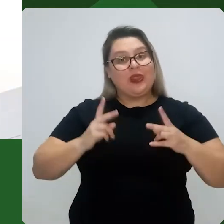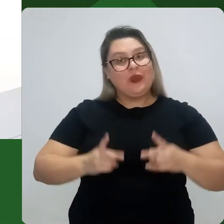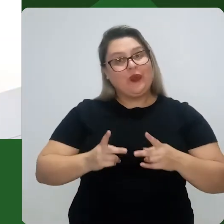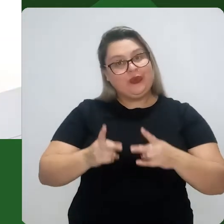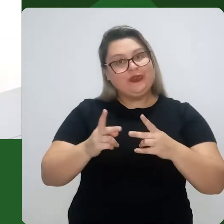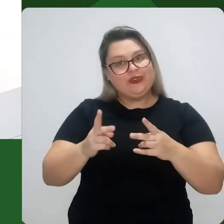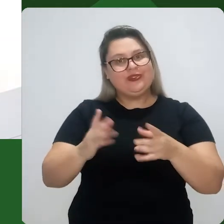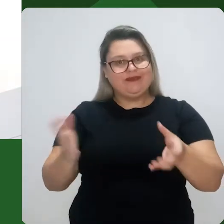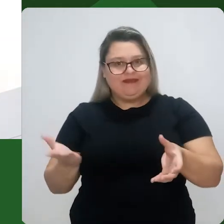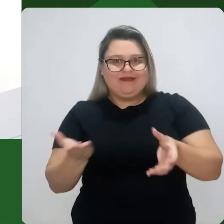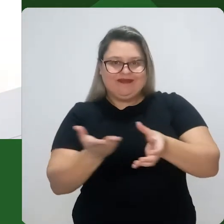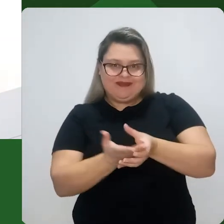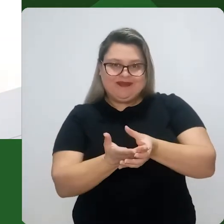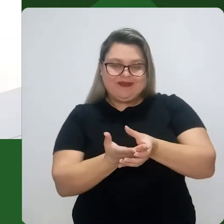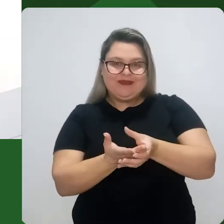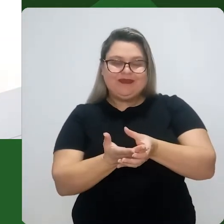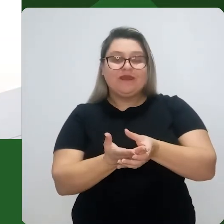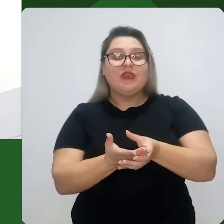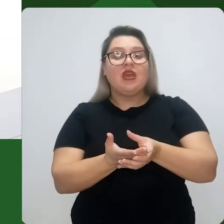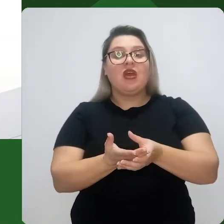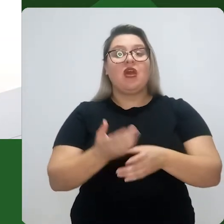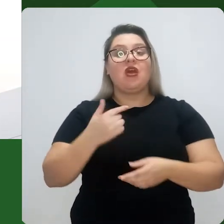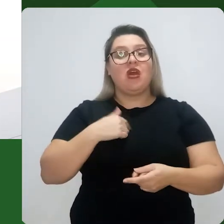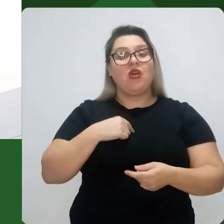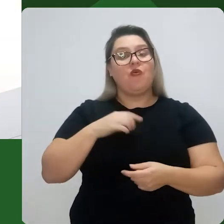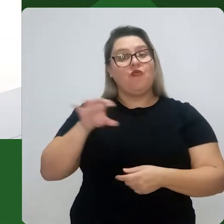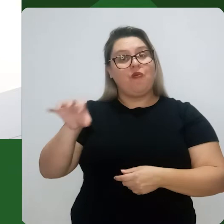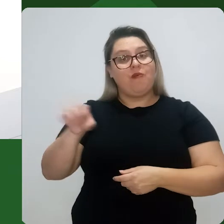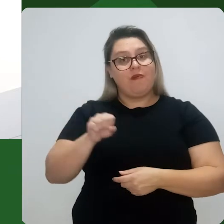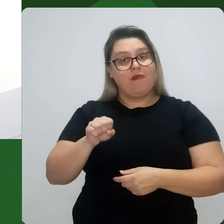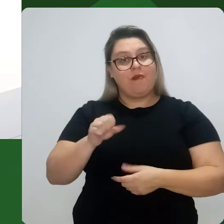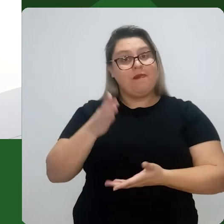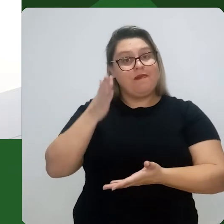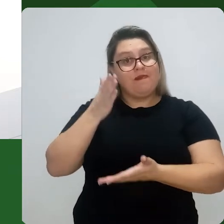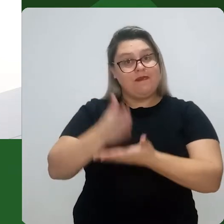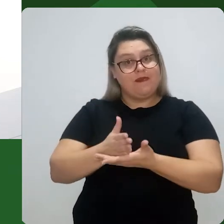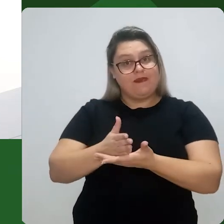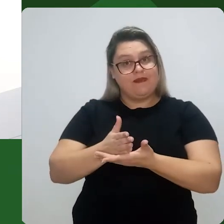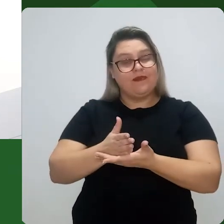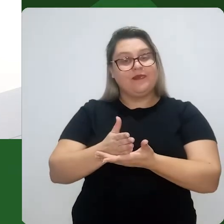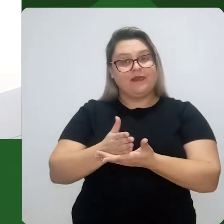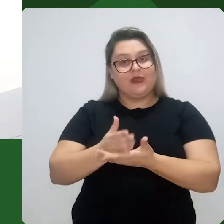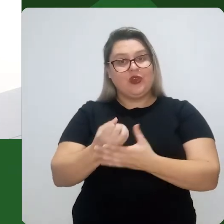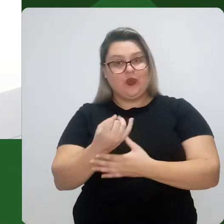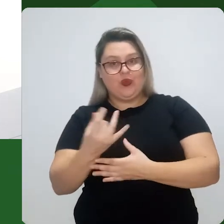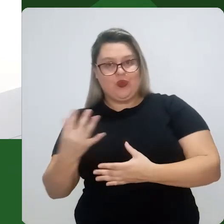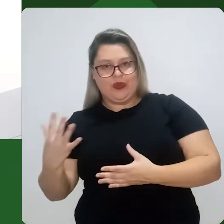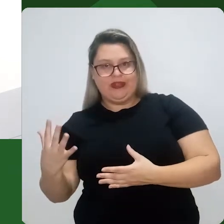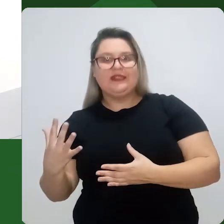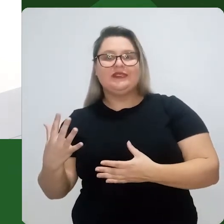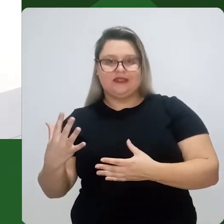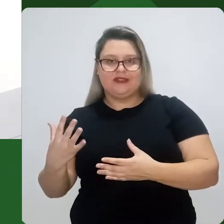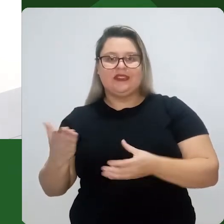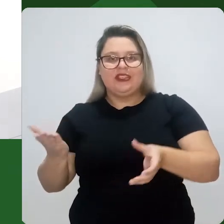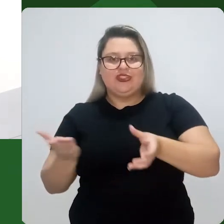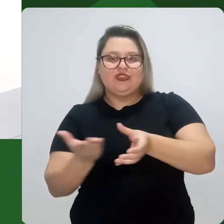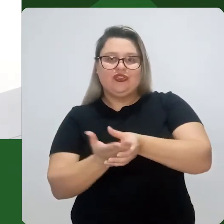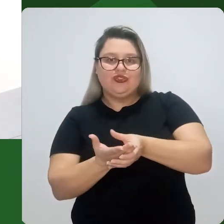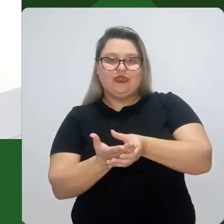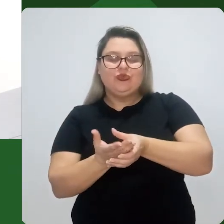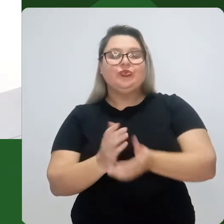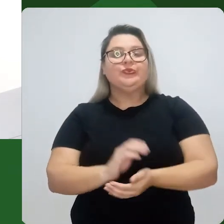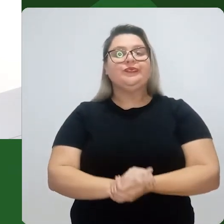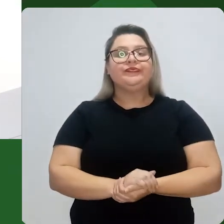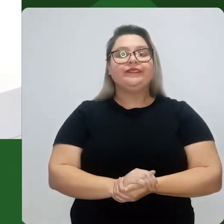Dando continuidade ao recheio, eu vou pegar metade da quantidade do recheio,